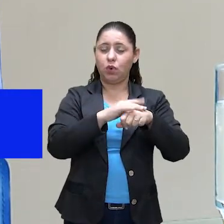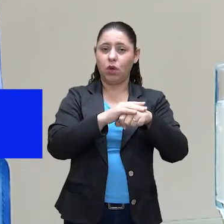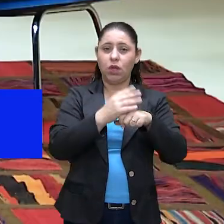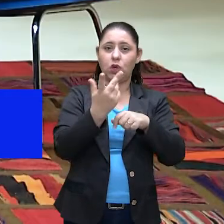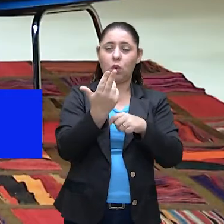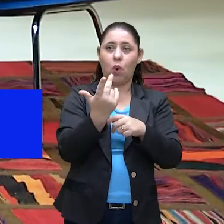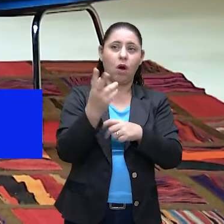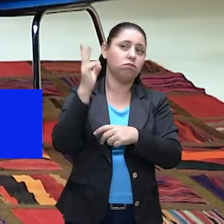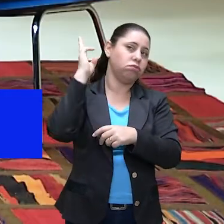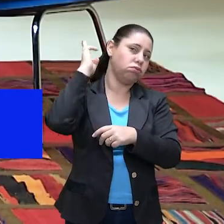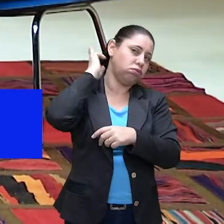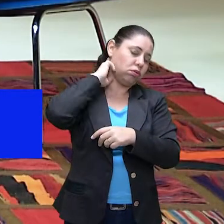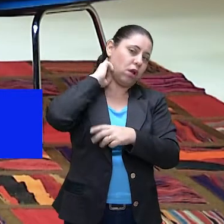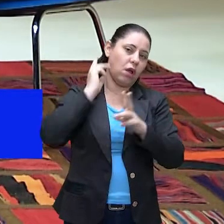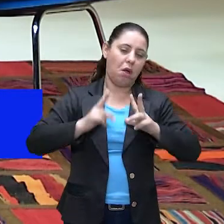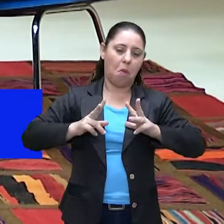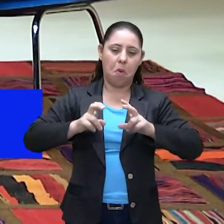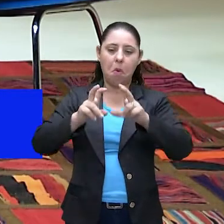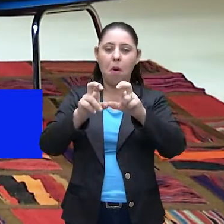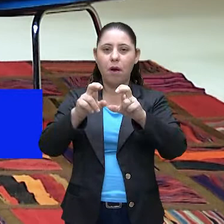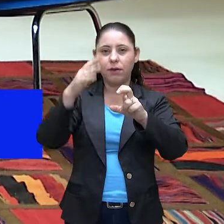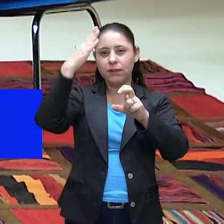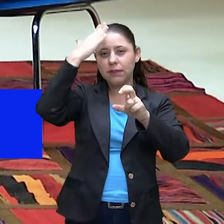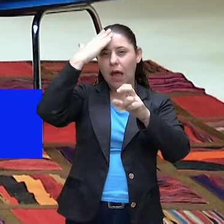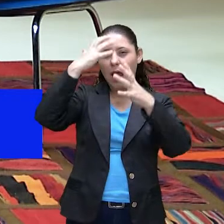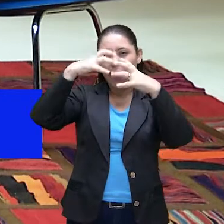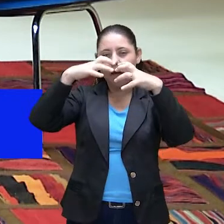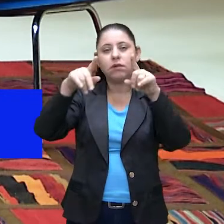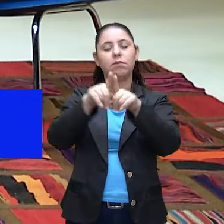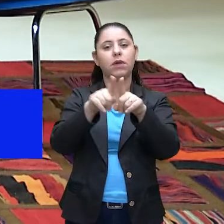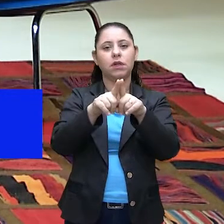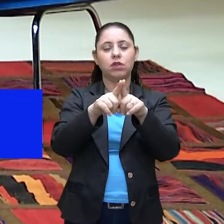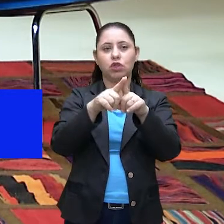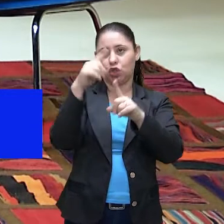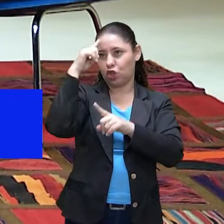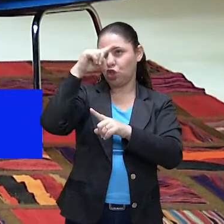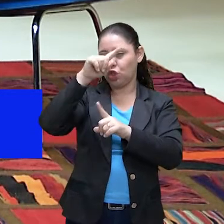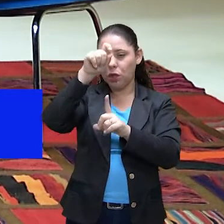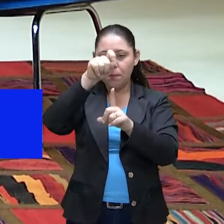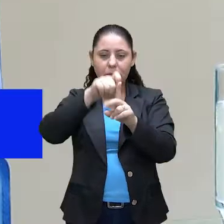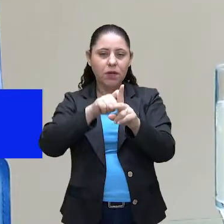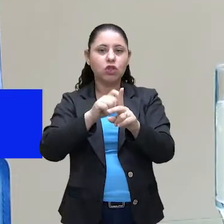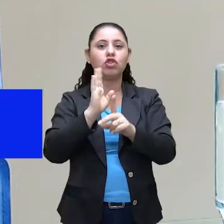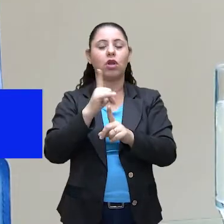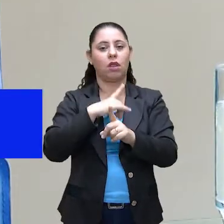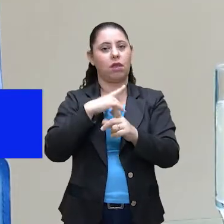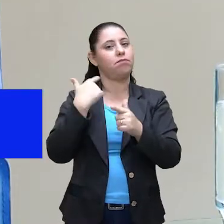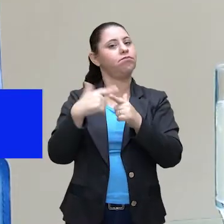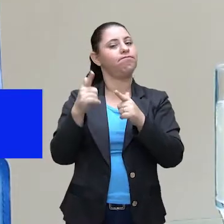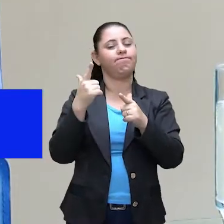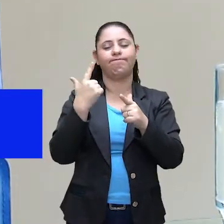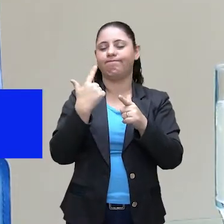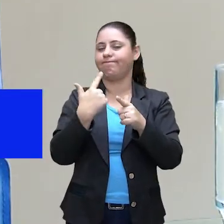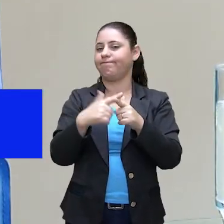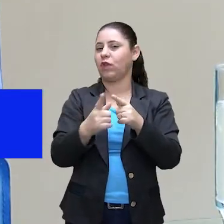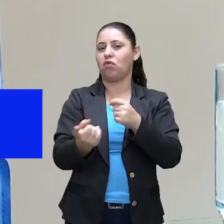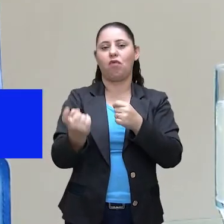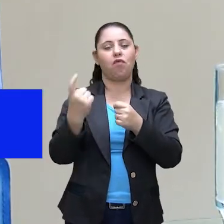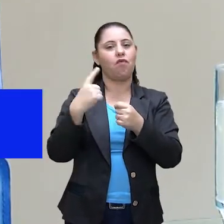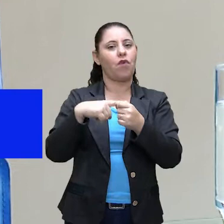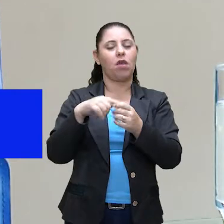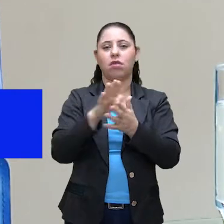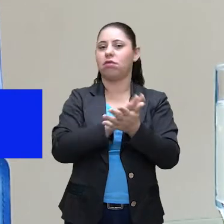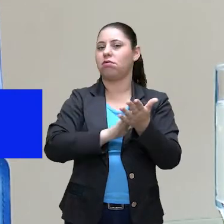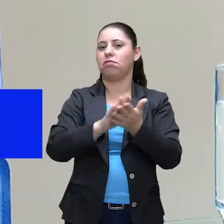aguda, como meningite, um tumor, tudo é muito rápido, né? Em questão de poucos dias a meses, ele já tem a sequela total